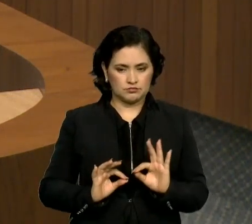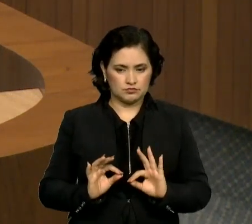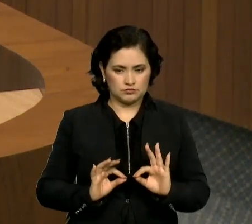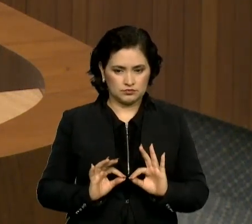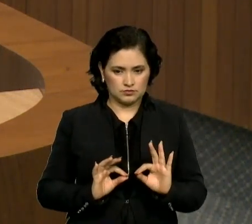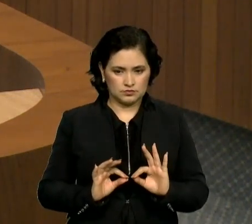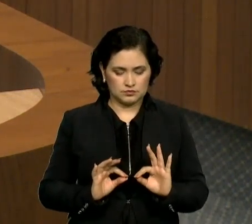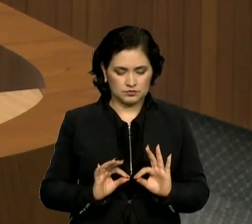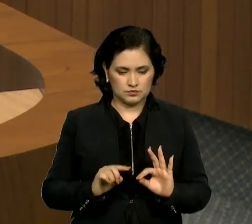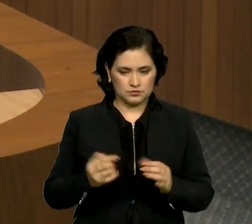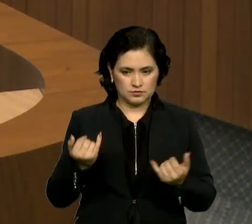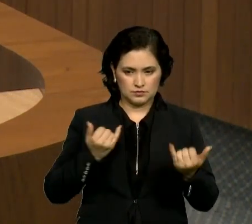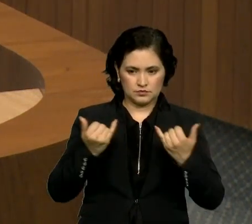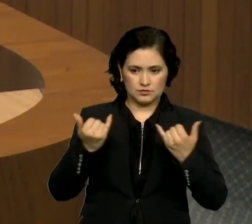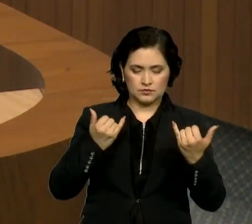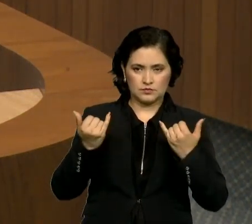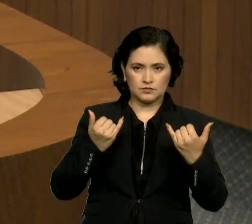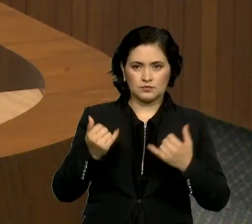um último dado aqui.